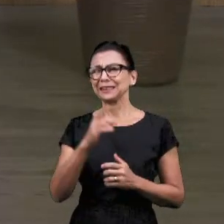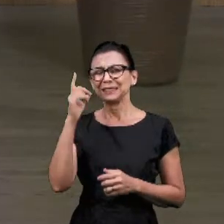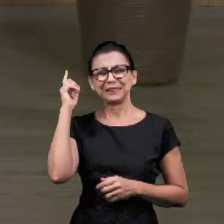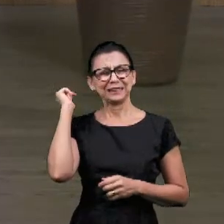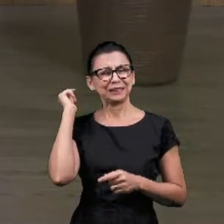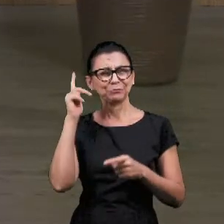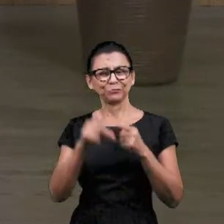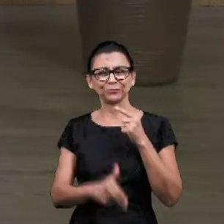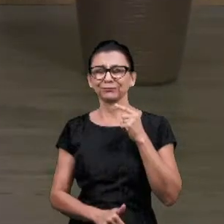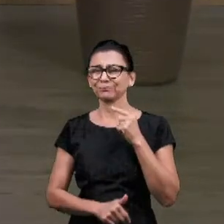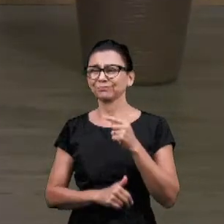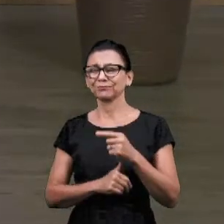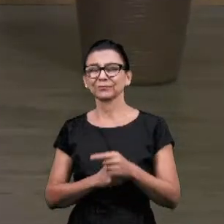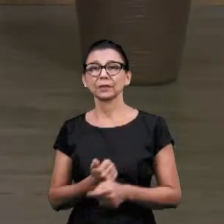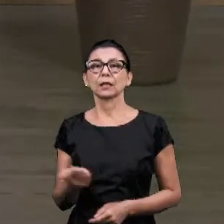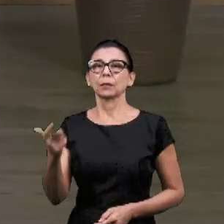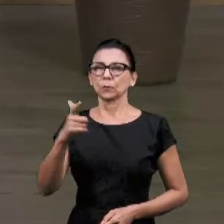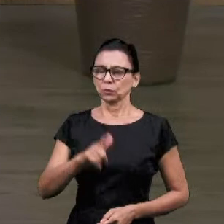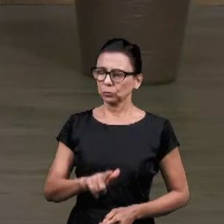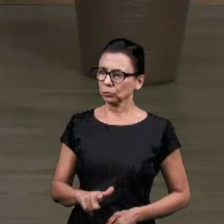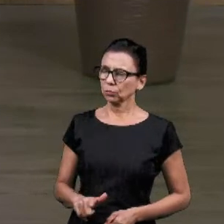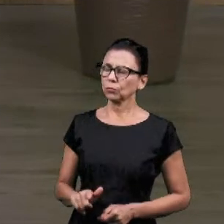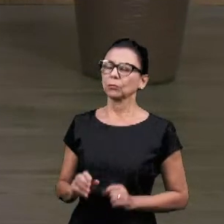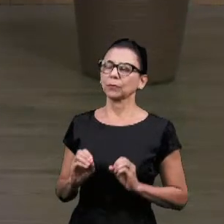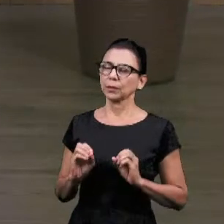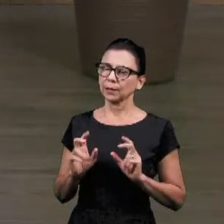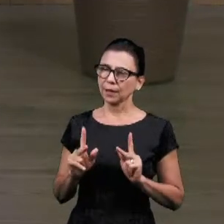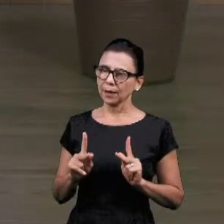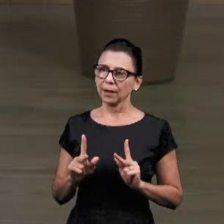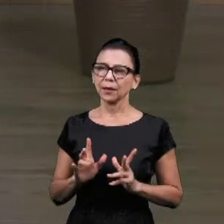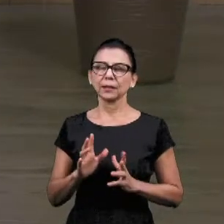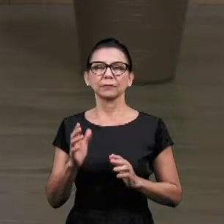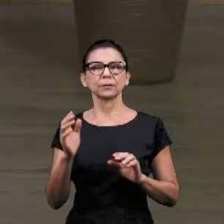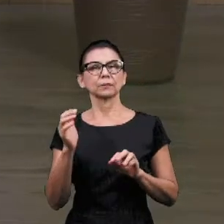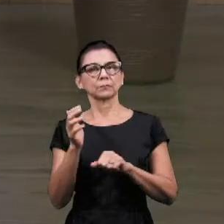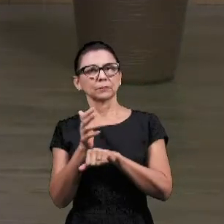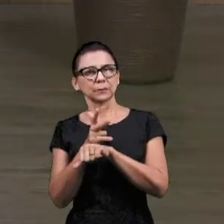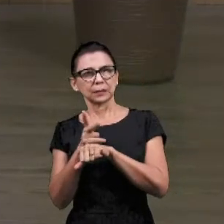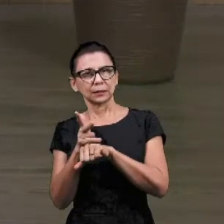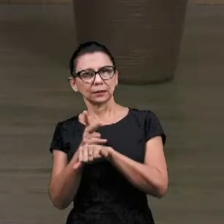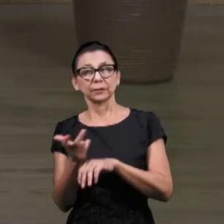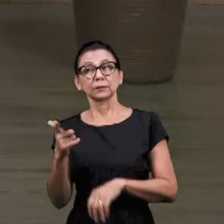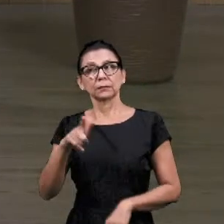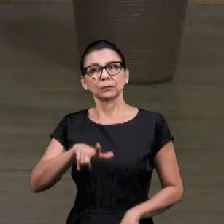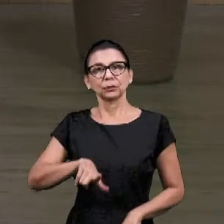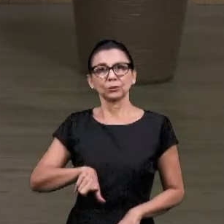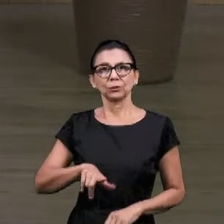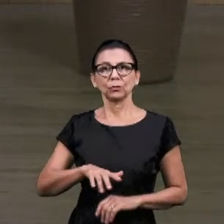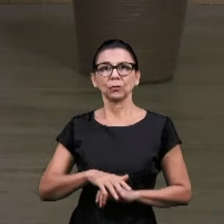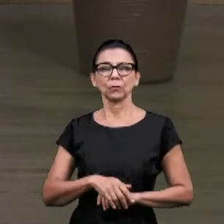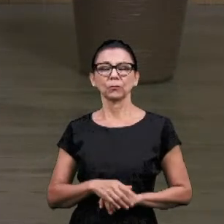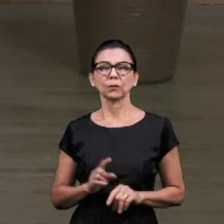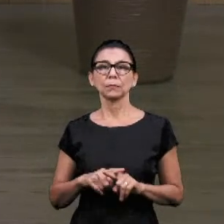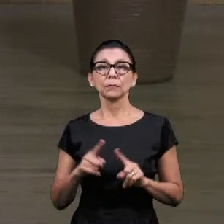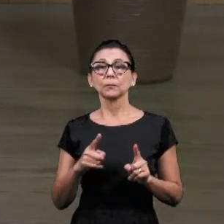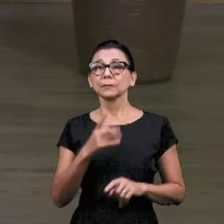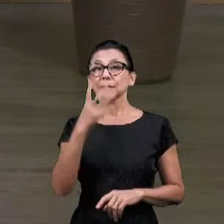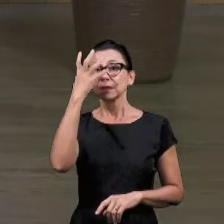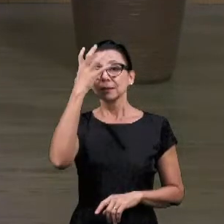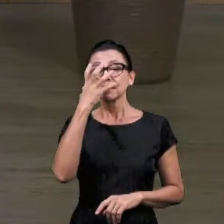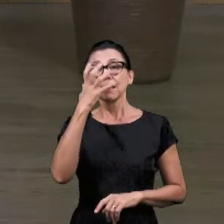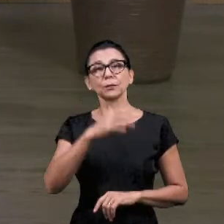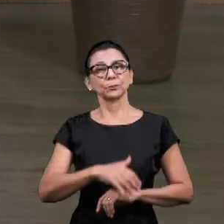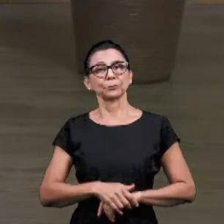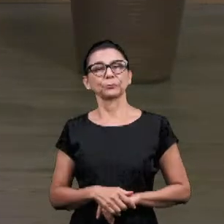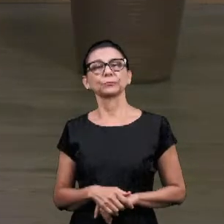gente fez de novo, pá, né? Vamos lá e tal. Mas isso é uma coisa de levar muito a sério. E quando